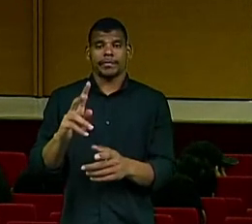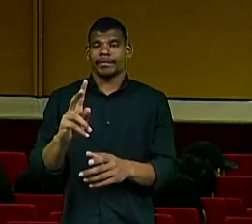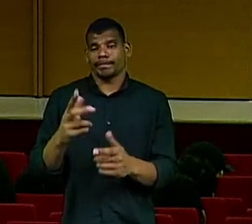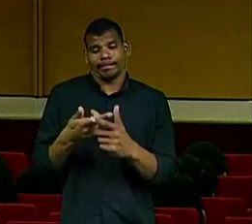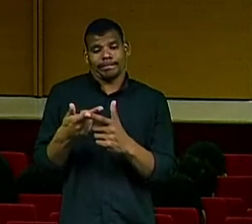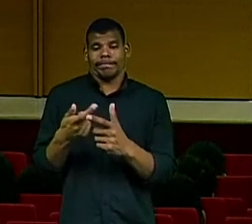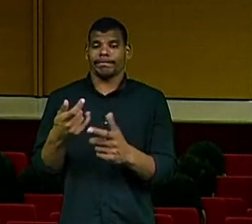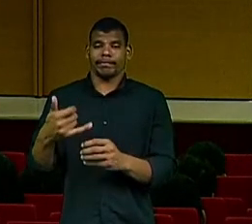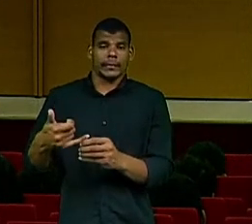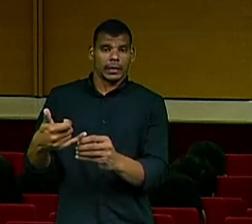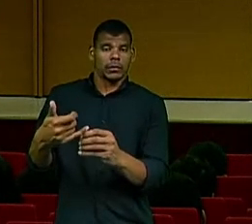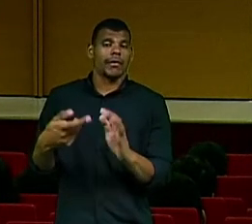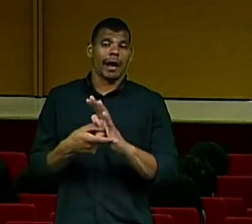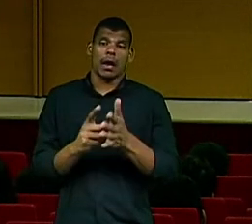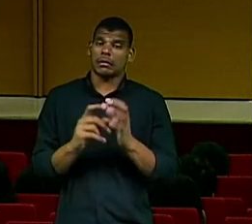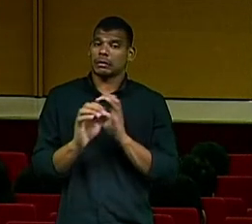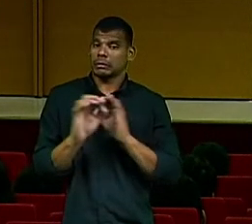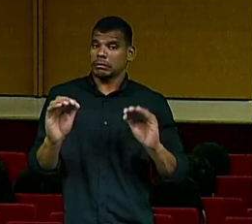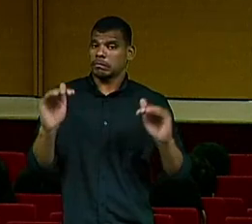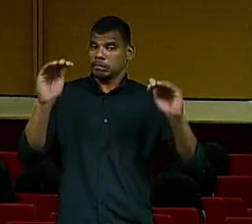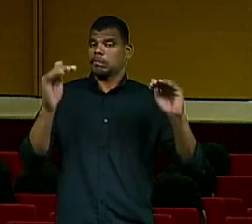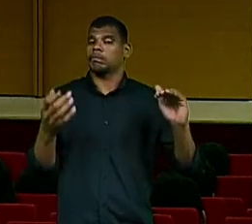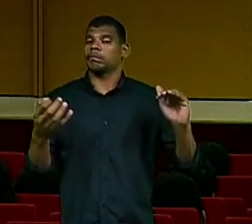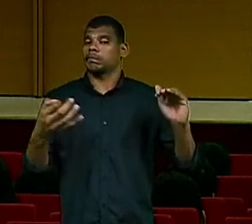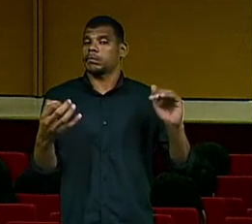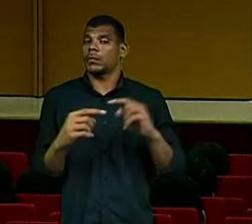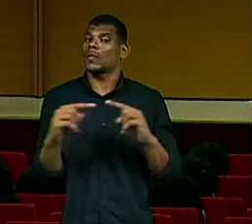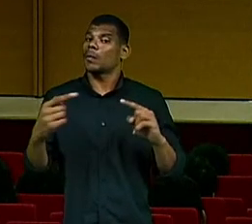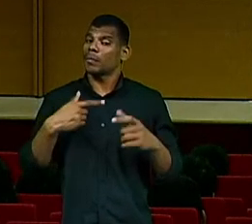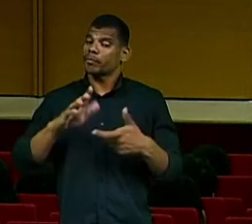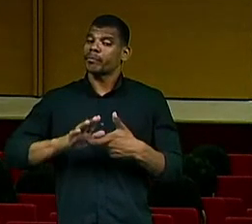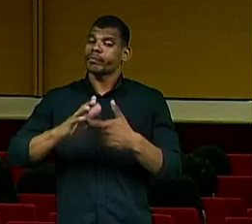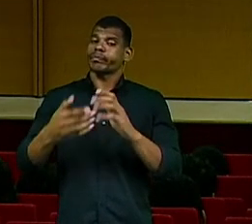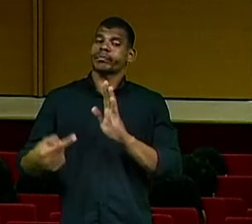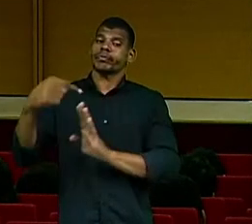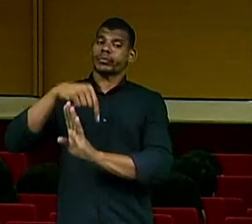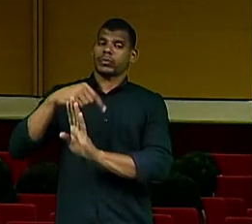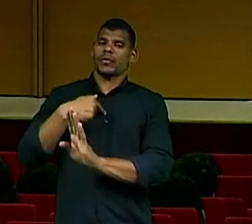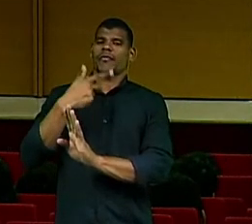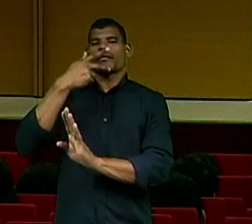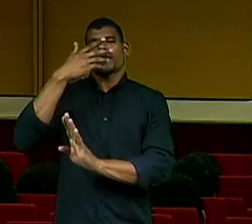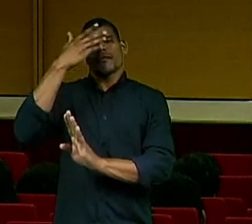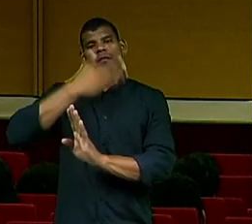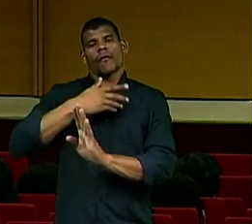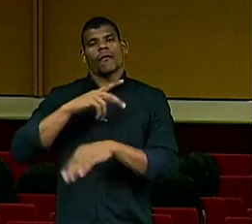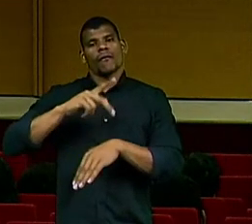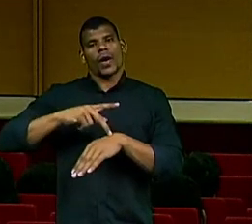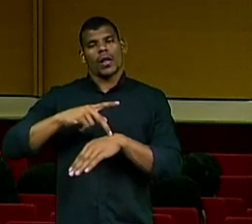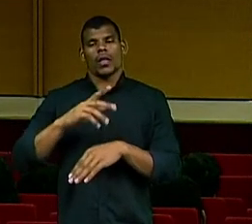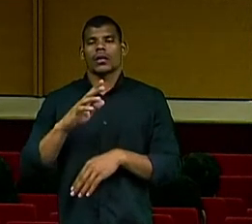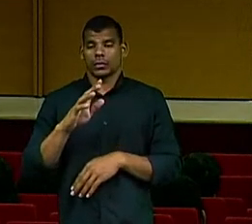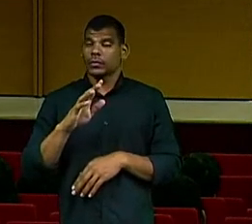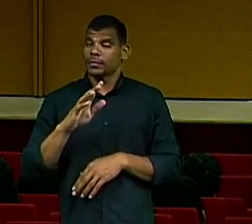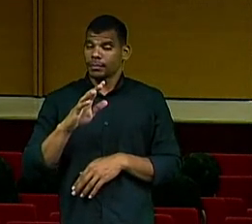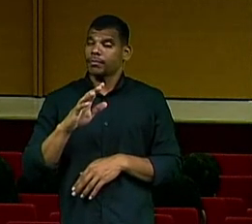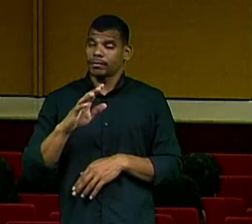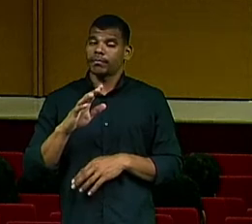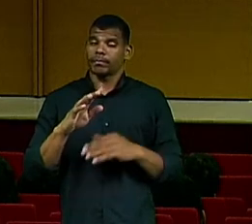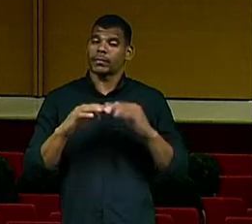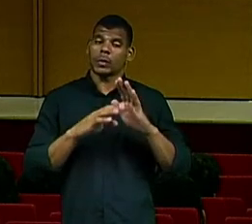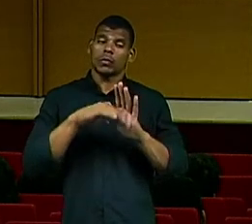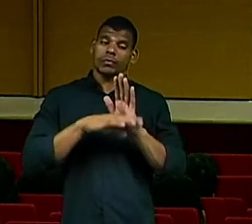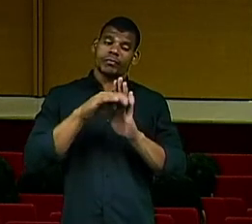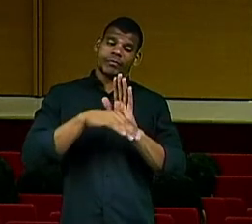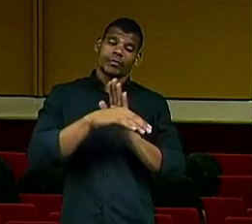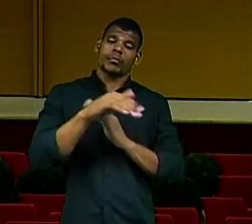que eu estava muito boa maravilhosa começa a demonstrar sinais de instabilidade o resto da década